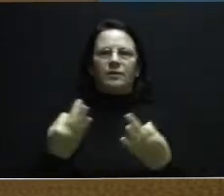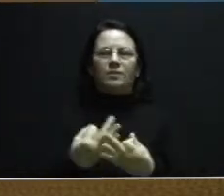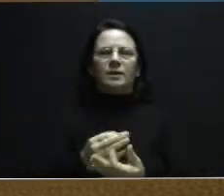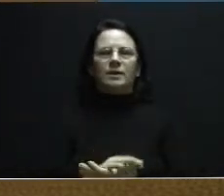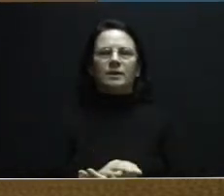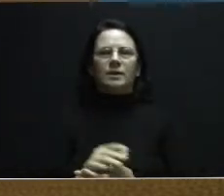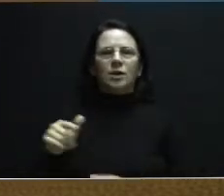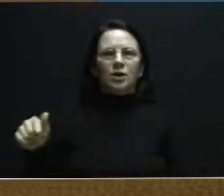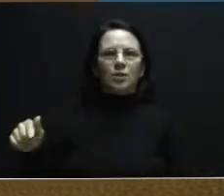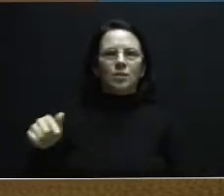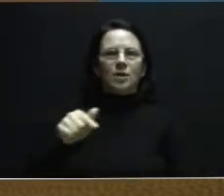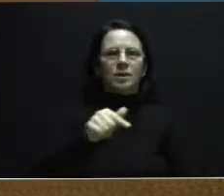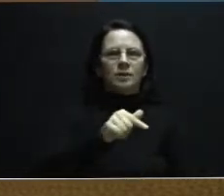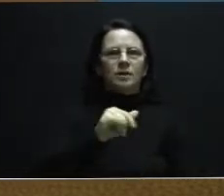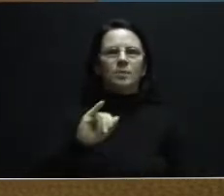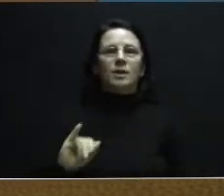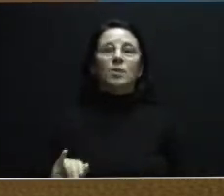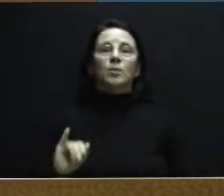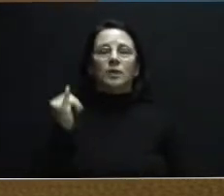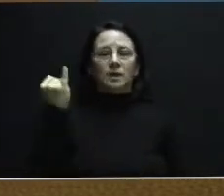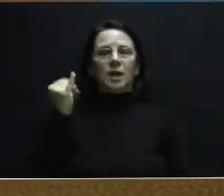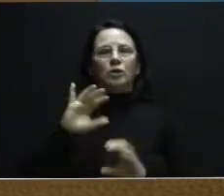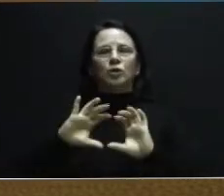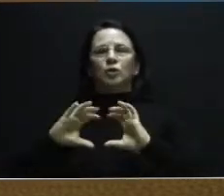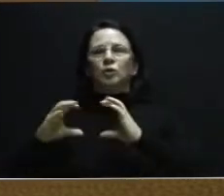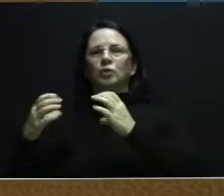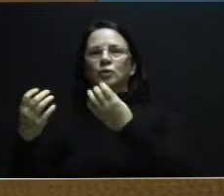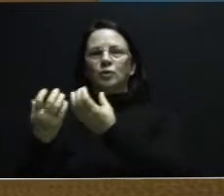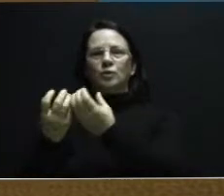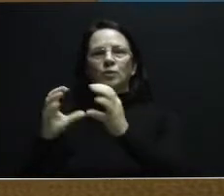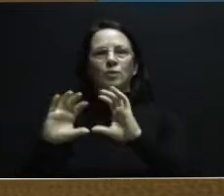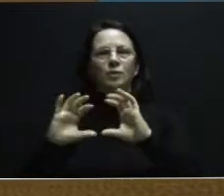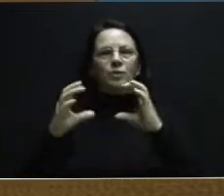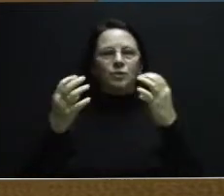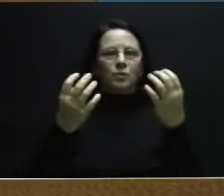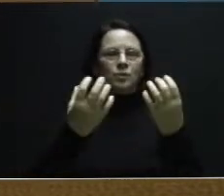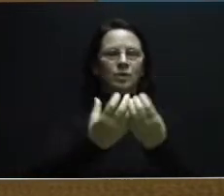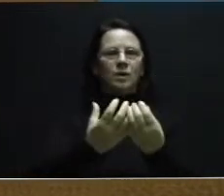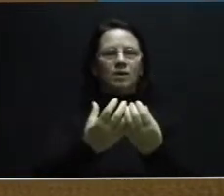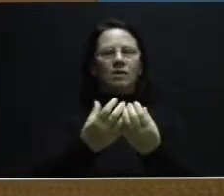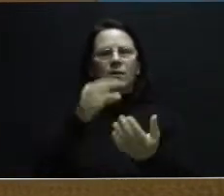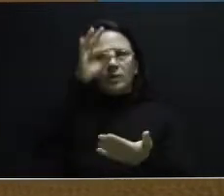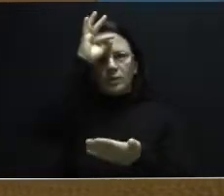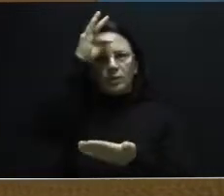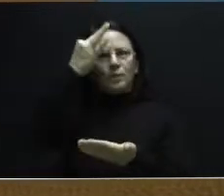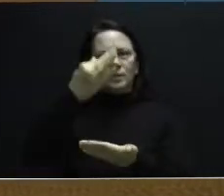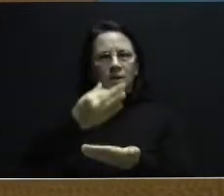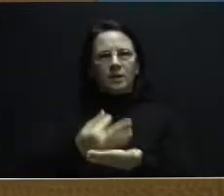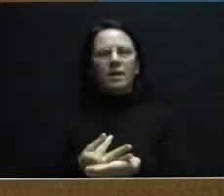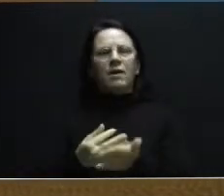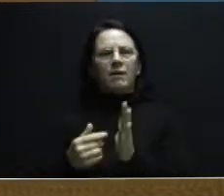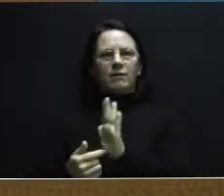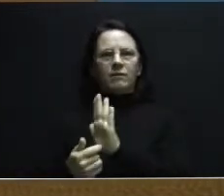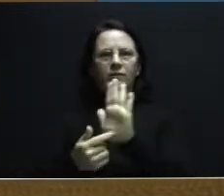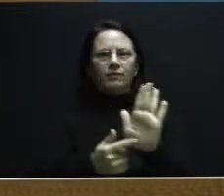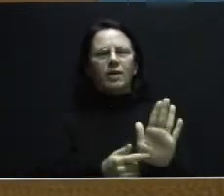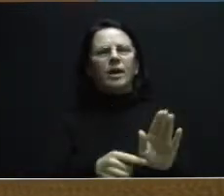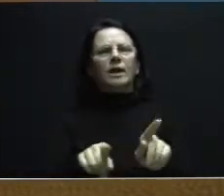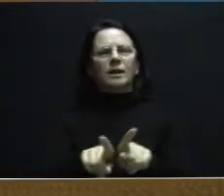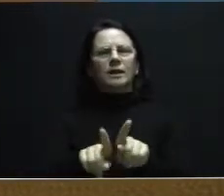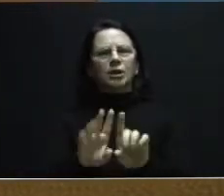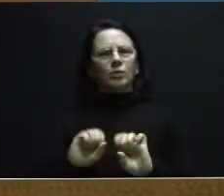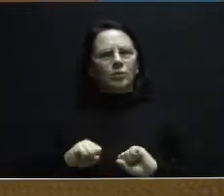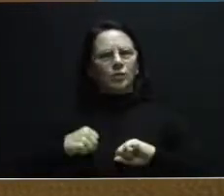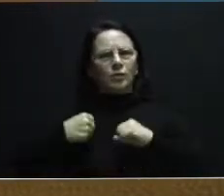uma preciosa oportunidade das comunidades manifestarem não só sua fé, mas também a disposição